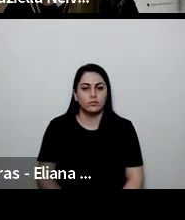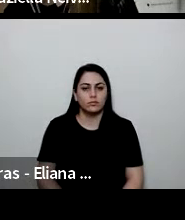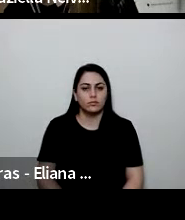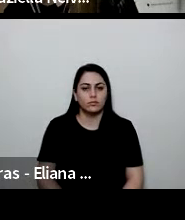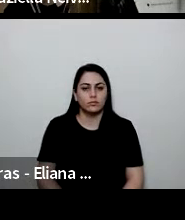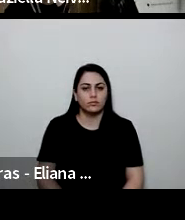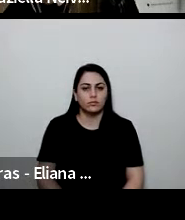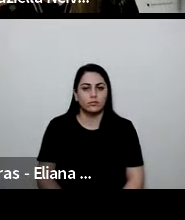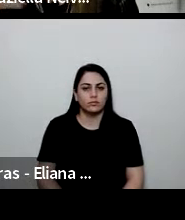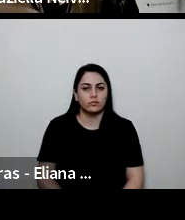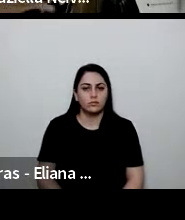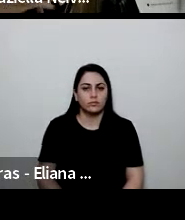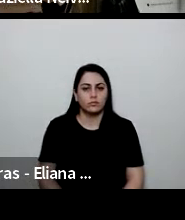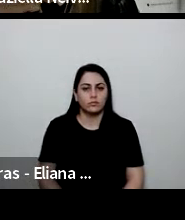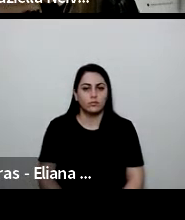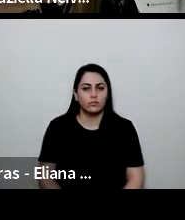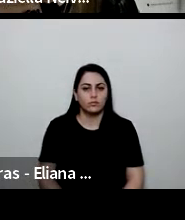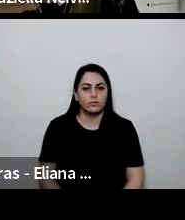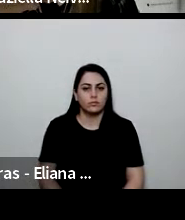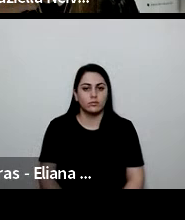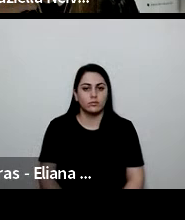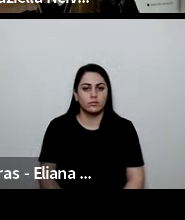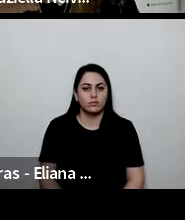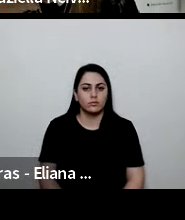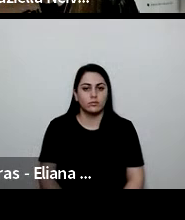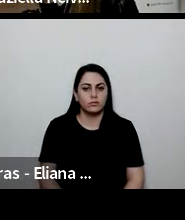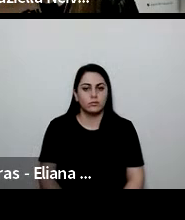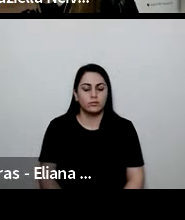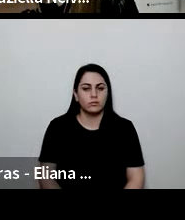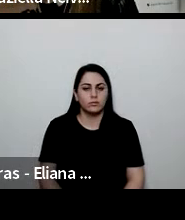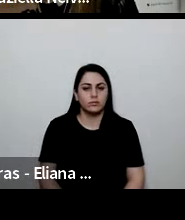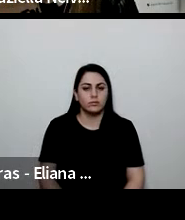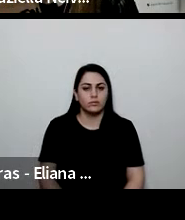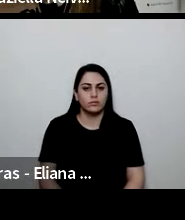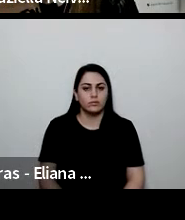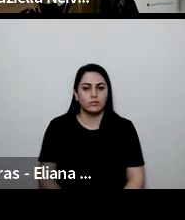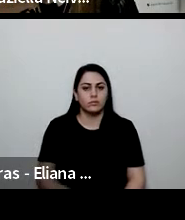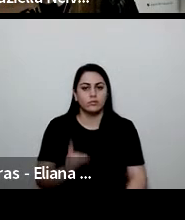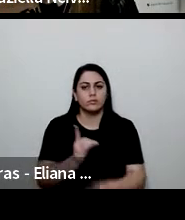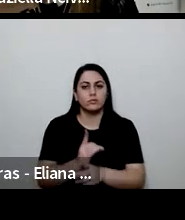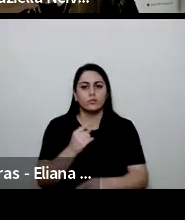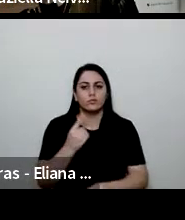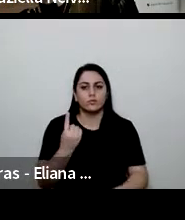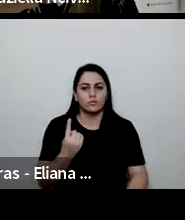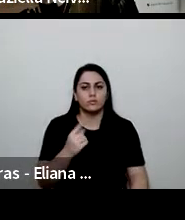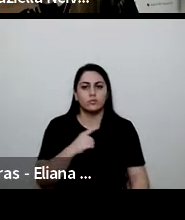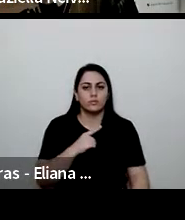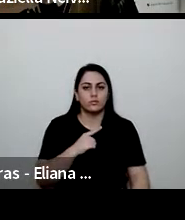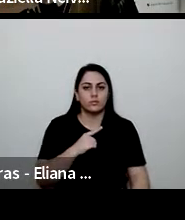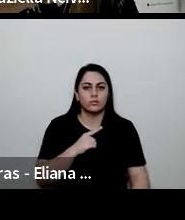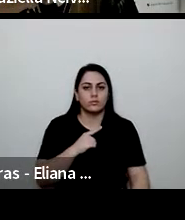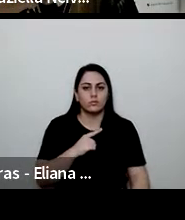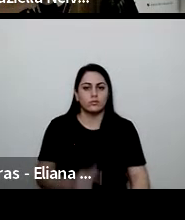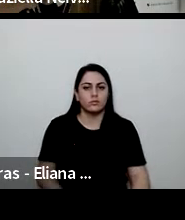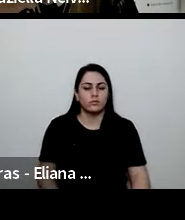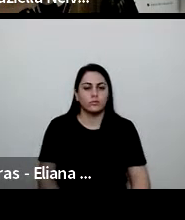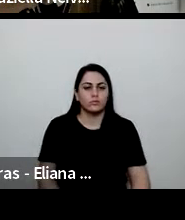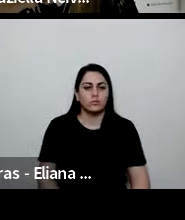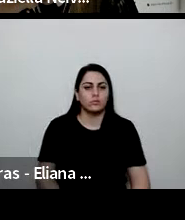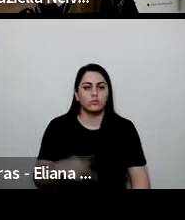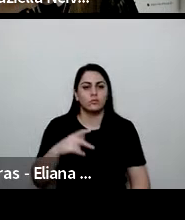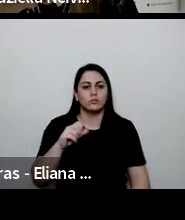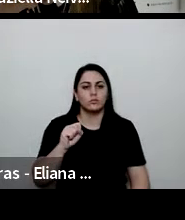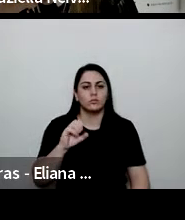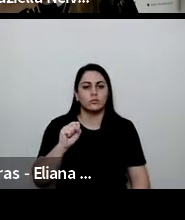é o que tem alguns Alguns adesivos eu localizei um aqui acho que tem mais um antes assim Paço do Lumiar